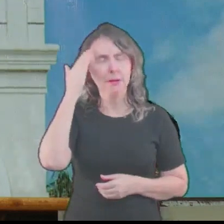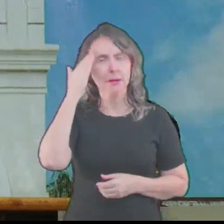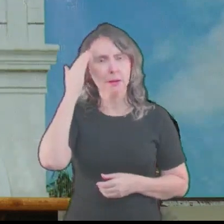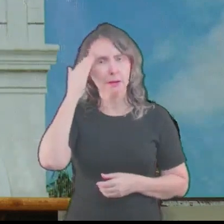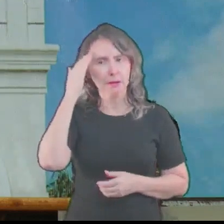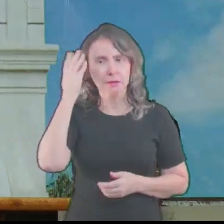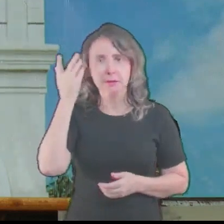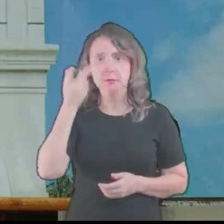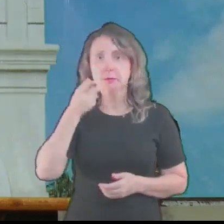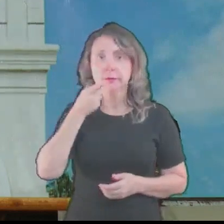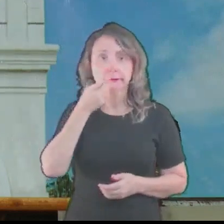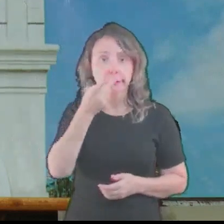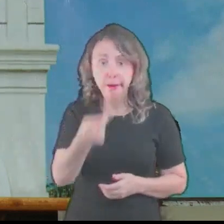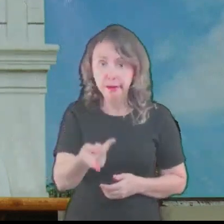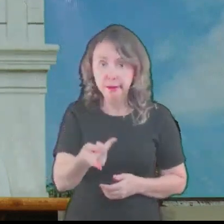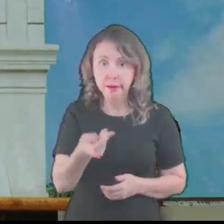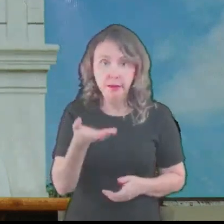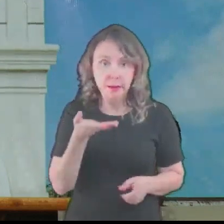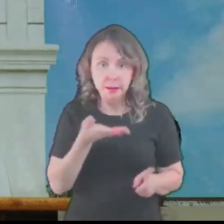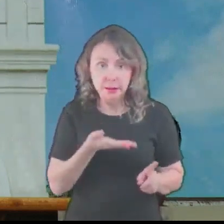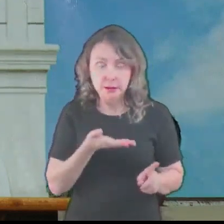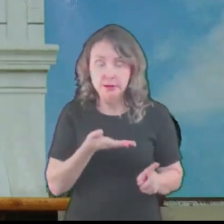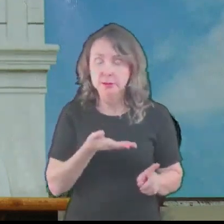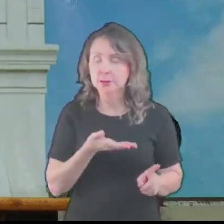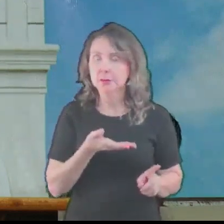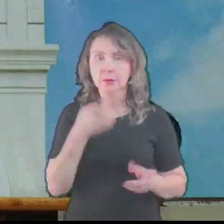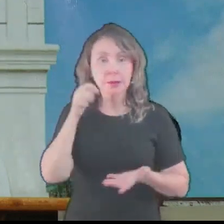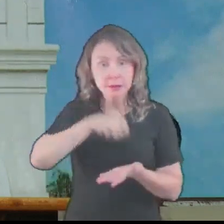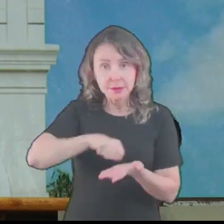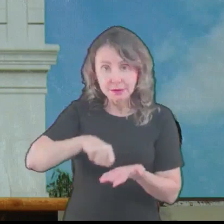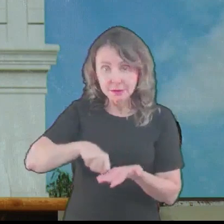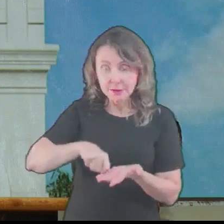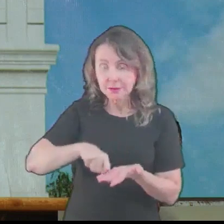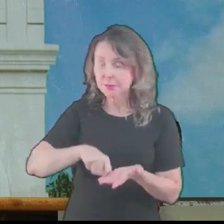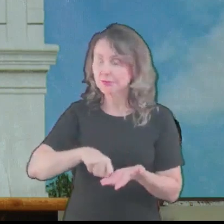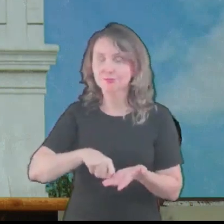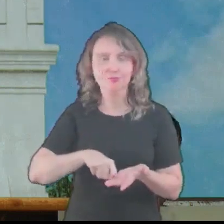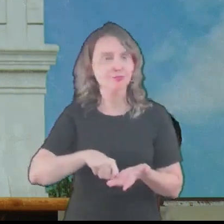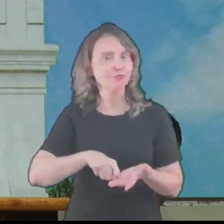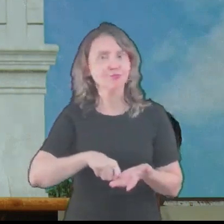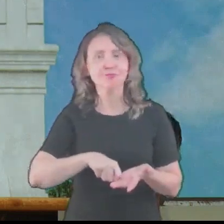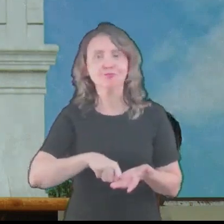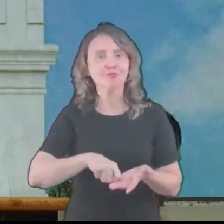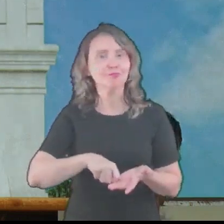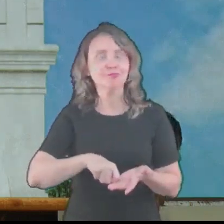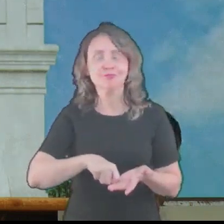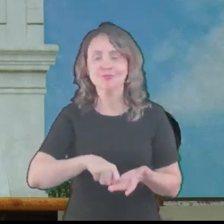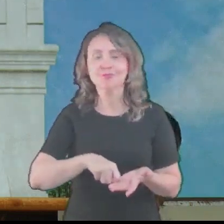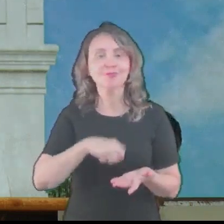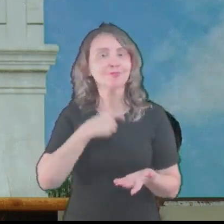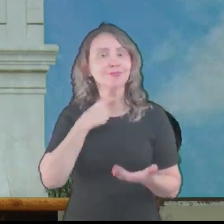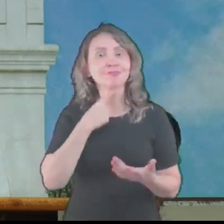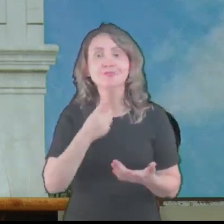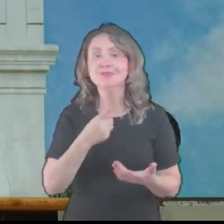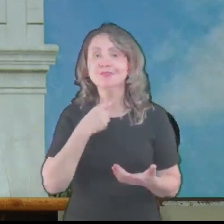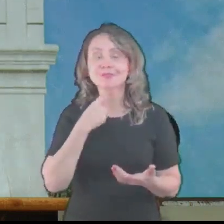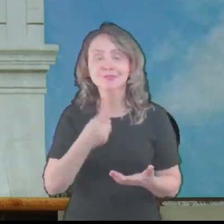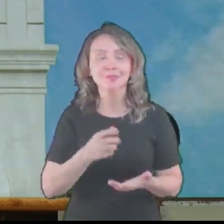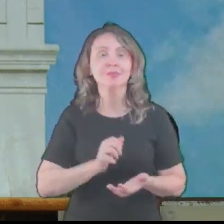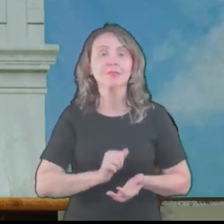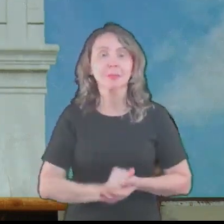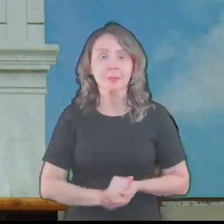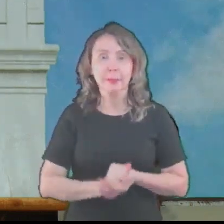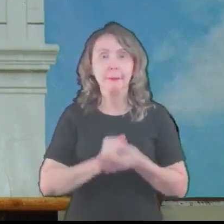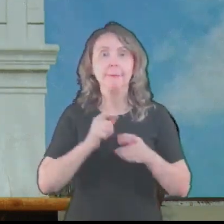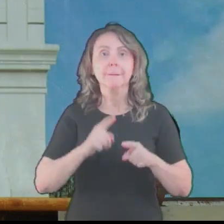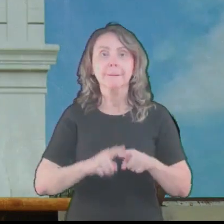falar numa coisa destas, nem escrever, nem segurar a batuta nisso aí. Mas ele está dizendo